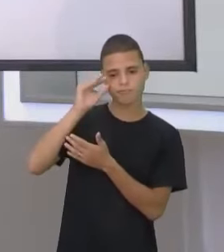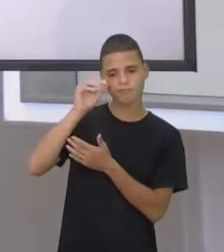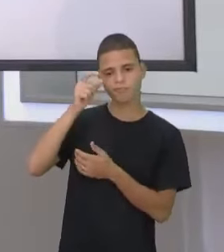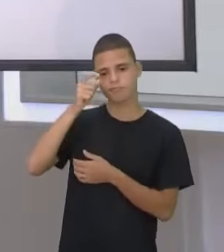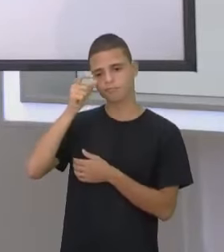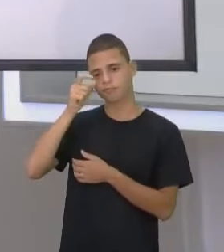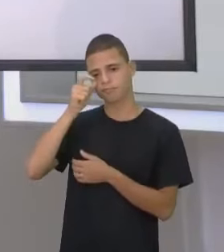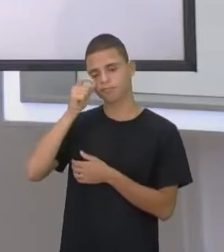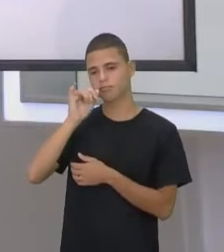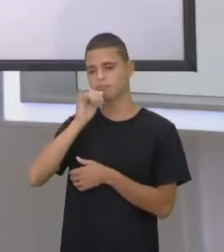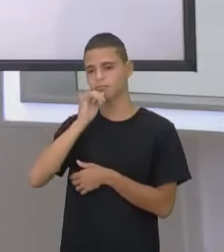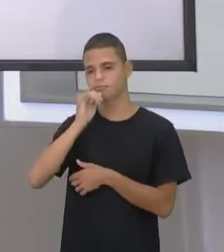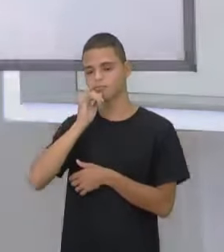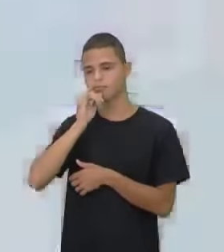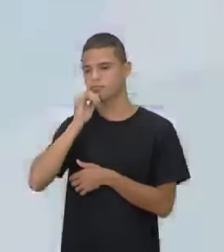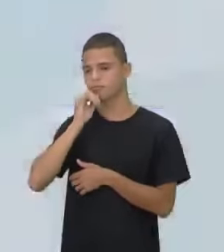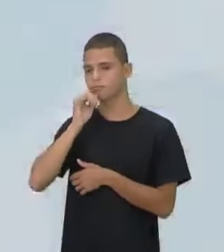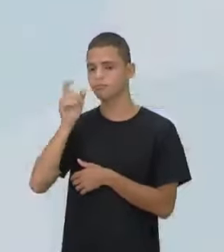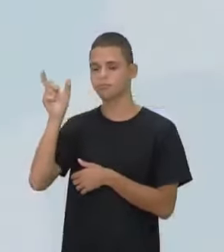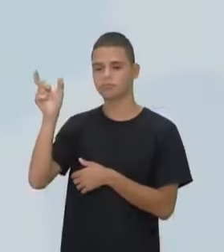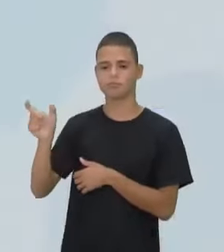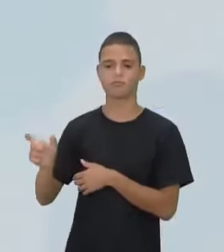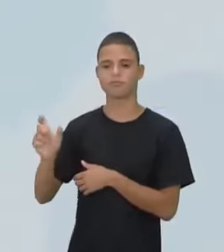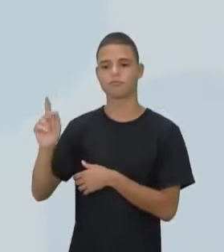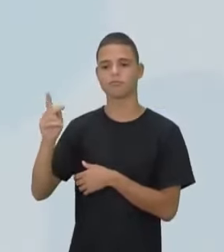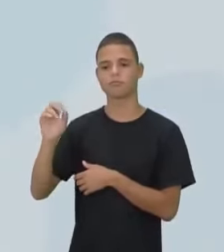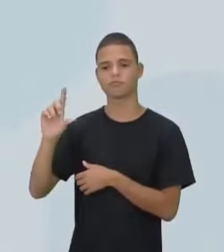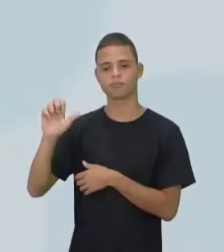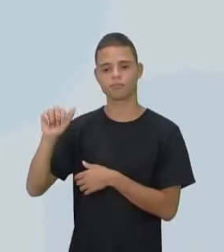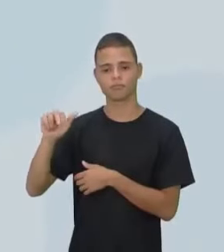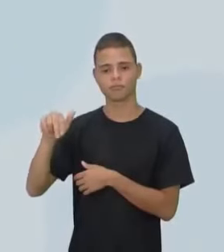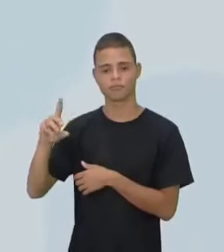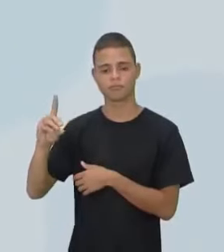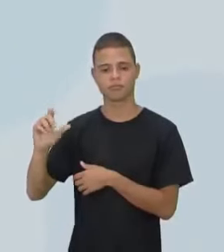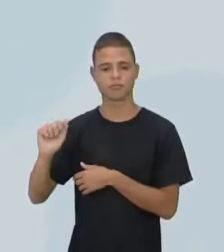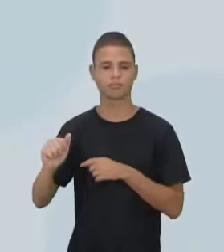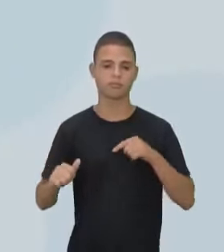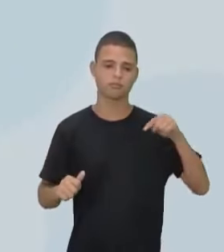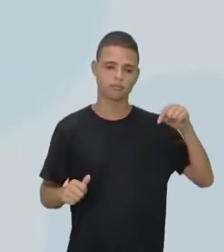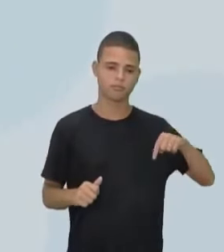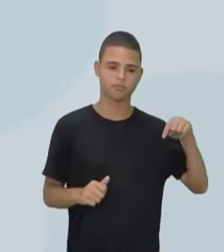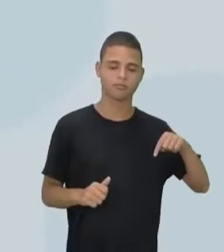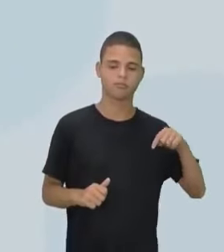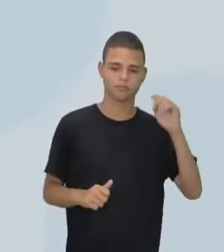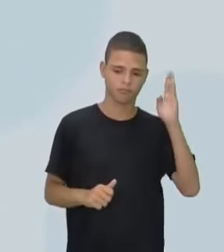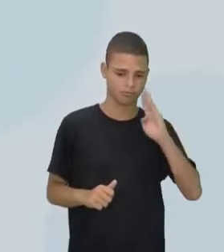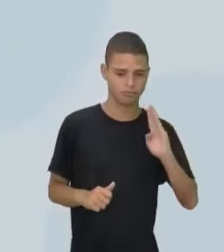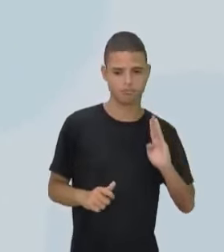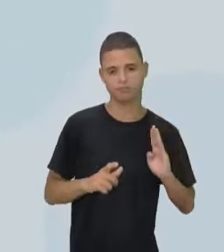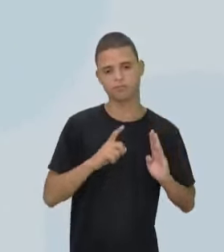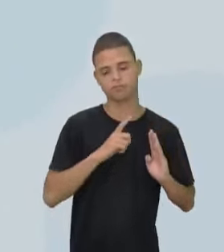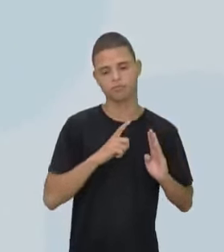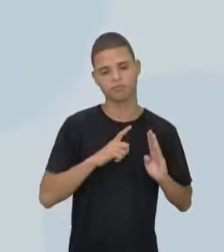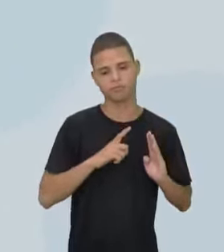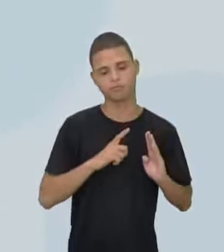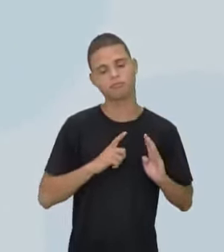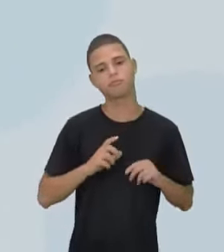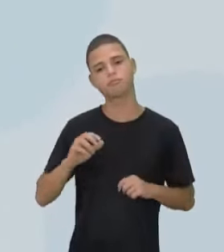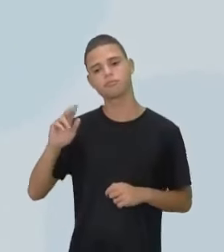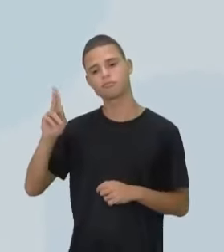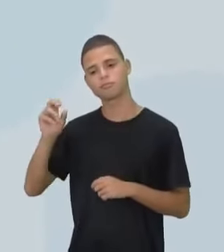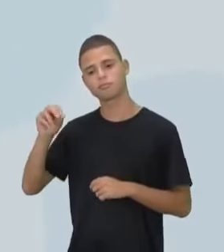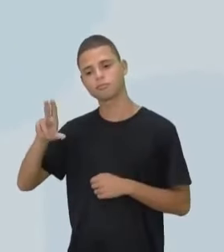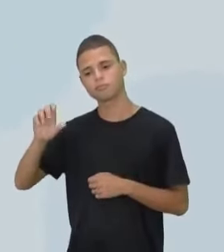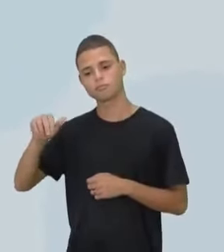para os alunos. Por exemplo, a Holanda, lá eu tenho moinho de vento. No Brasil eu tenho? Não com o mesmo propósito, tá? Mas na Holanda eu tenho